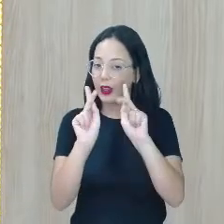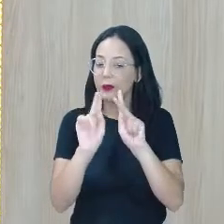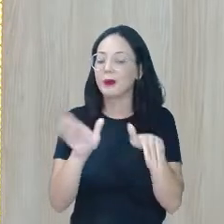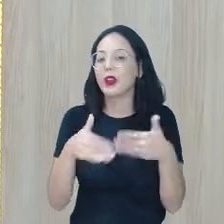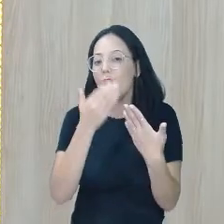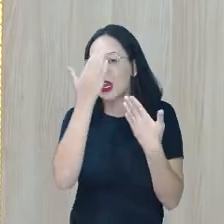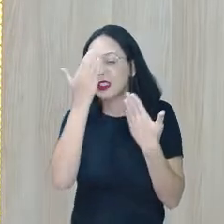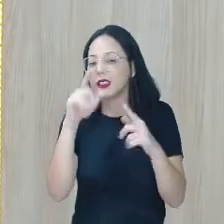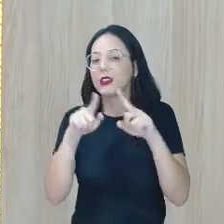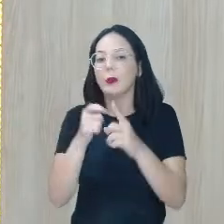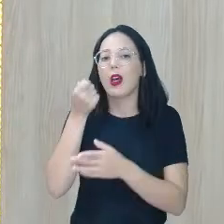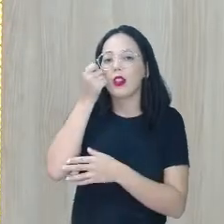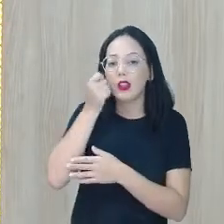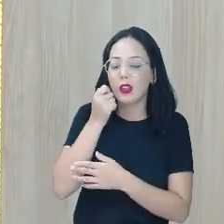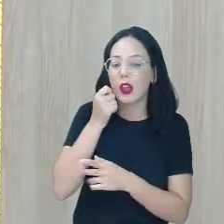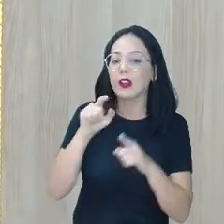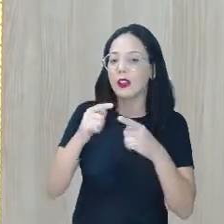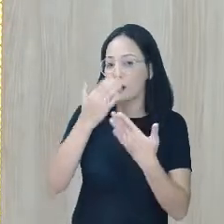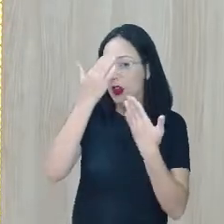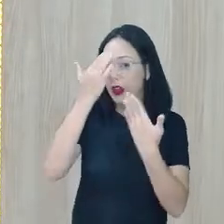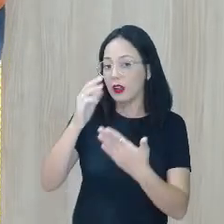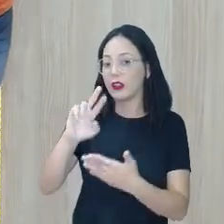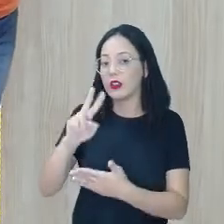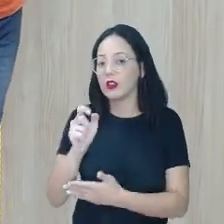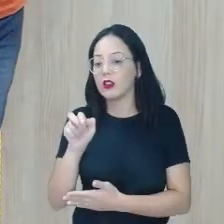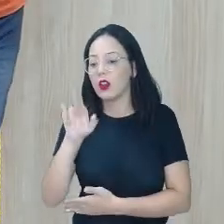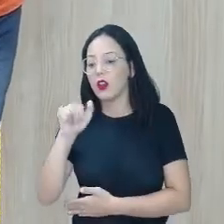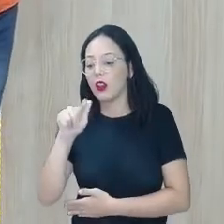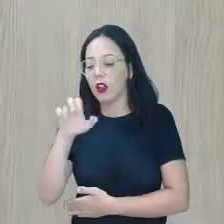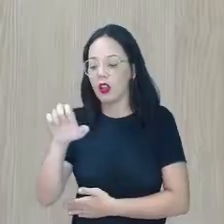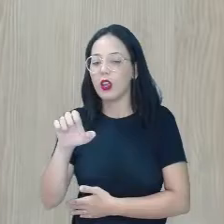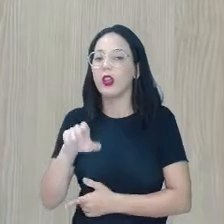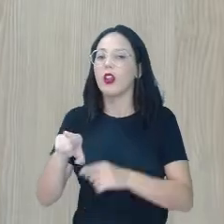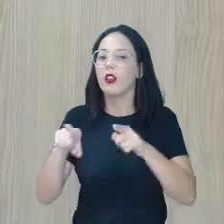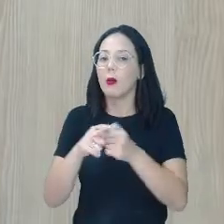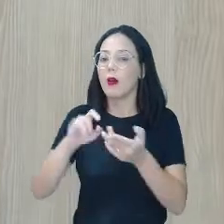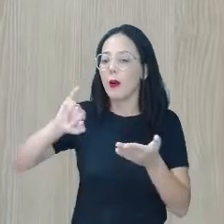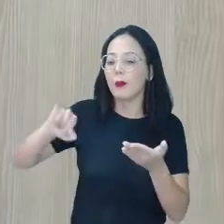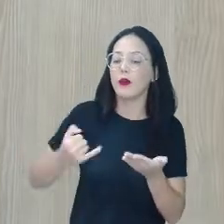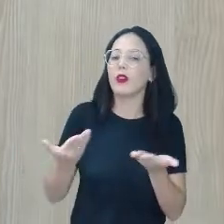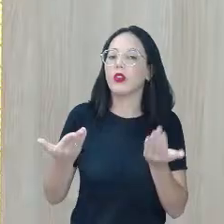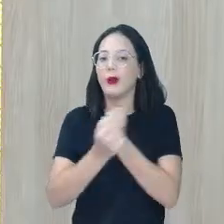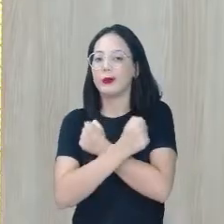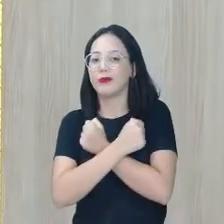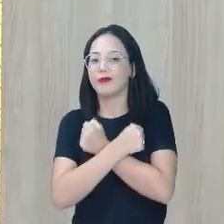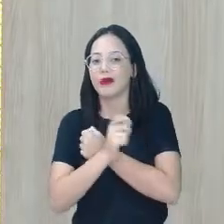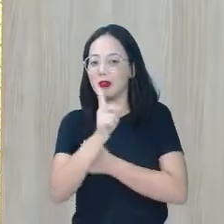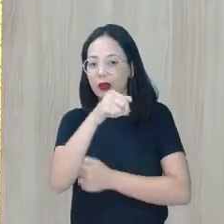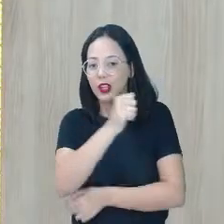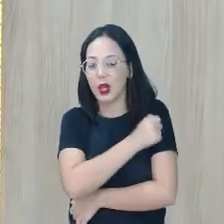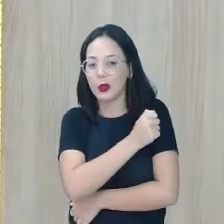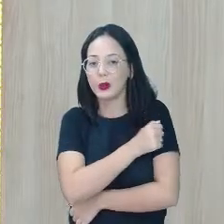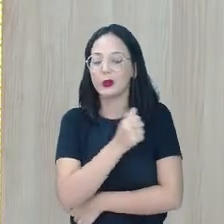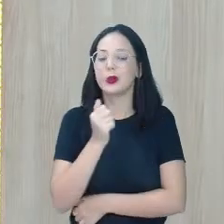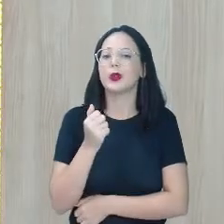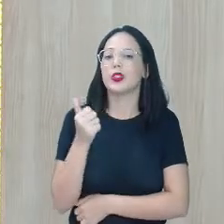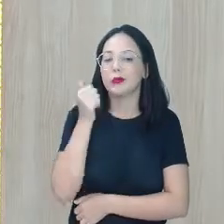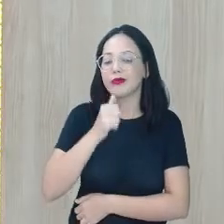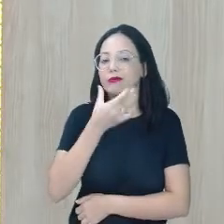Então, agradecer a Adriele, agradecer aí ao professor Henrique, aproveitar para mandar um abraço aí para os alunos e alunas que